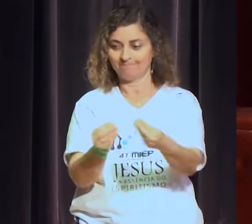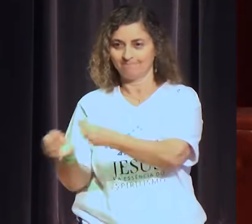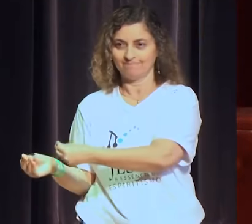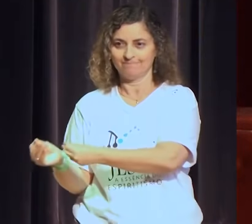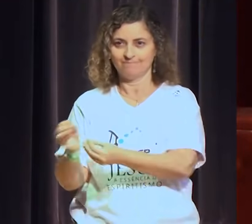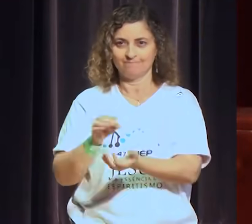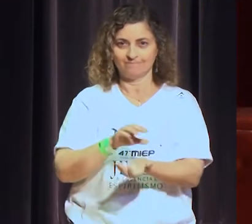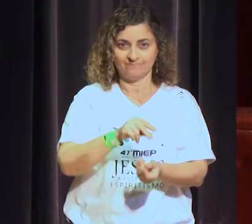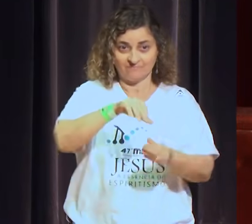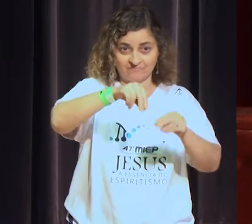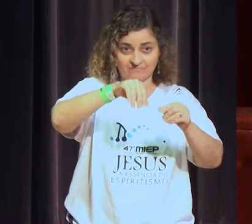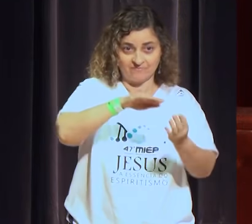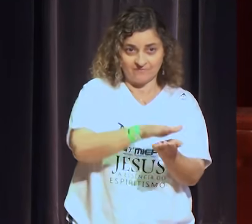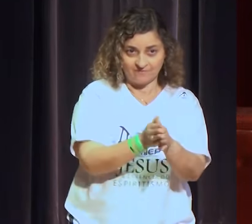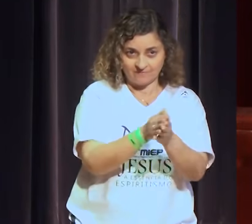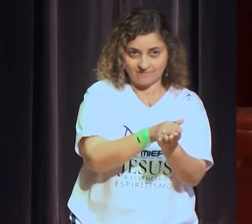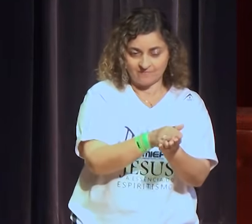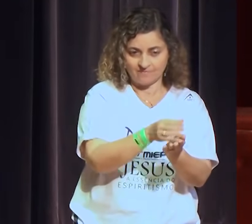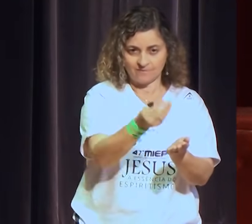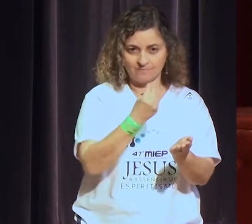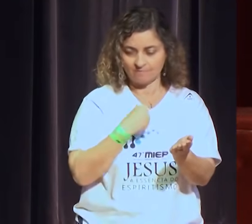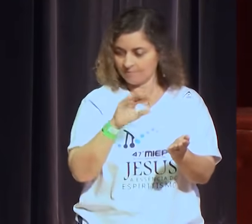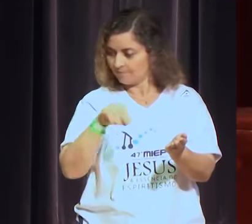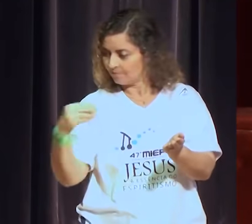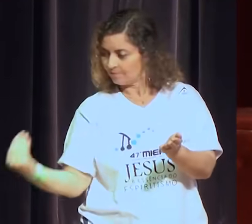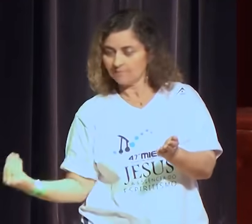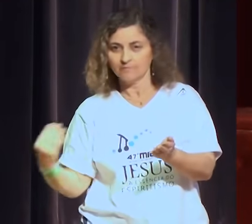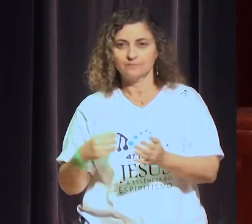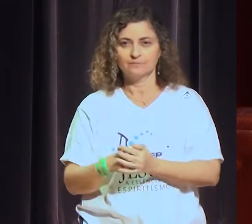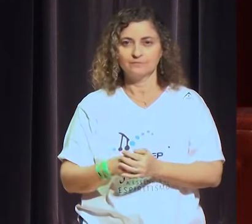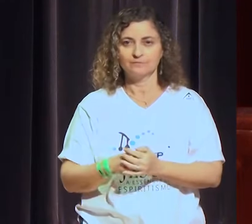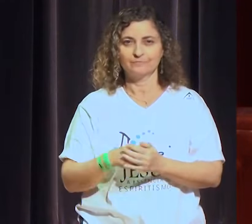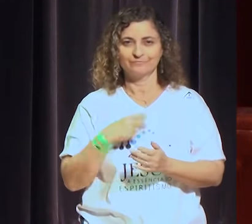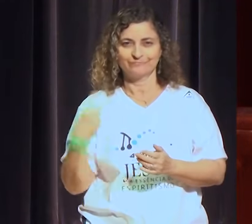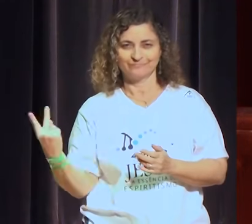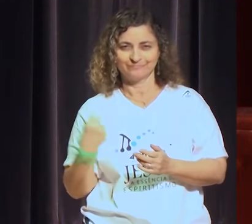uma pessoa aqui de Campina, nativa.